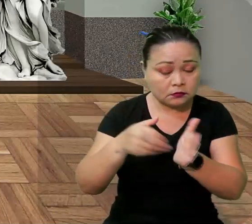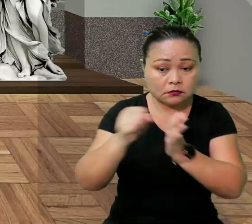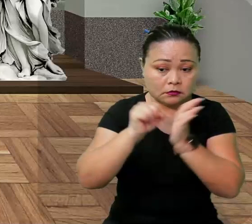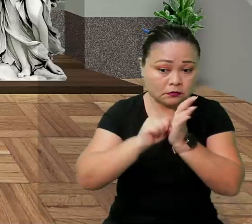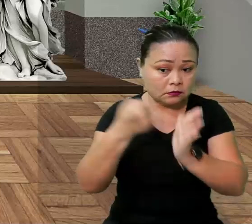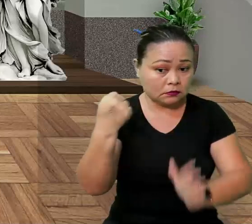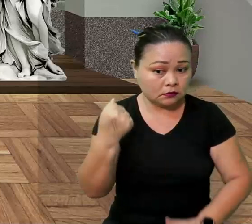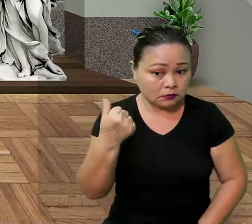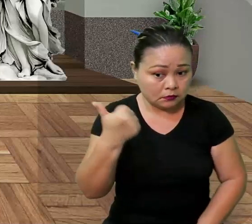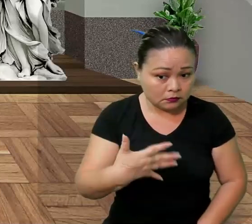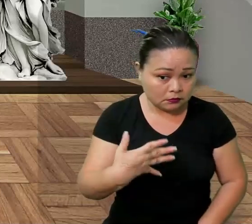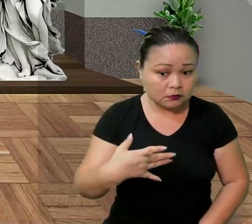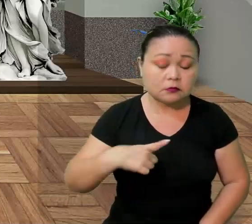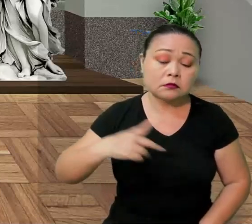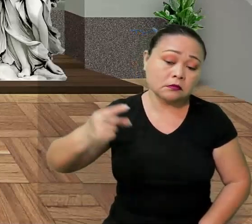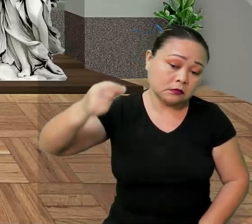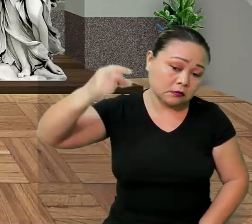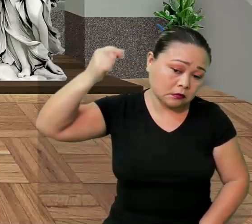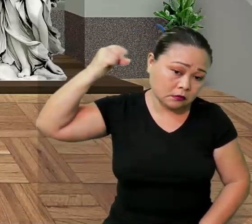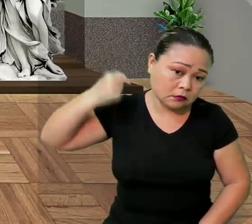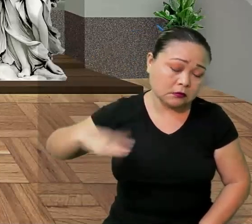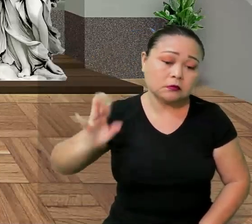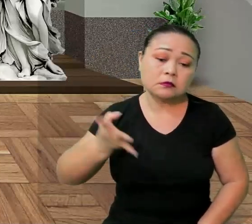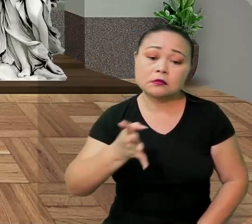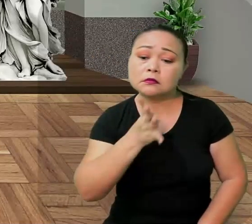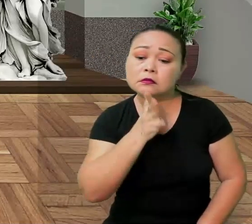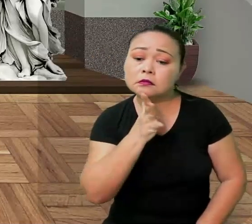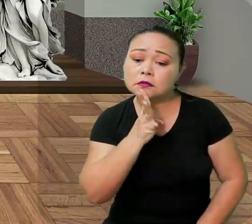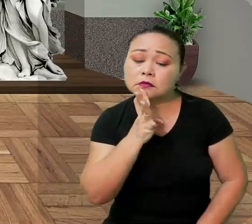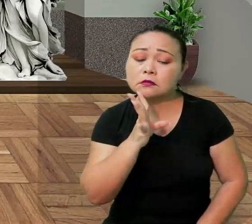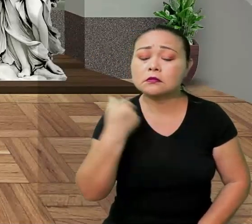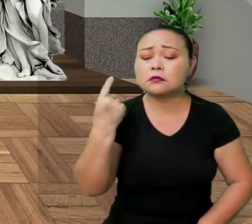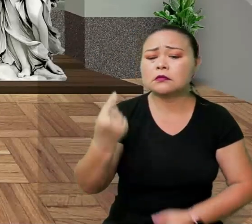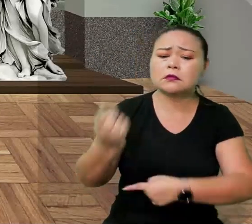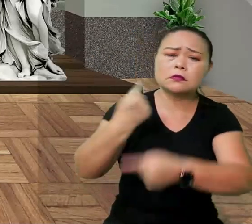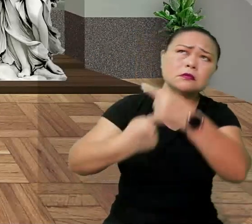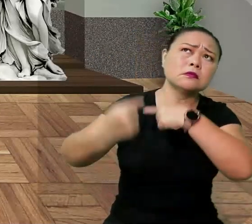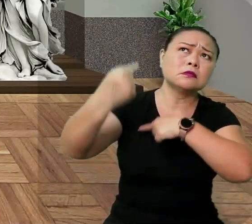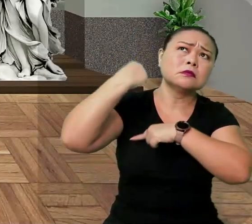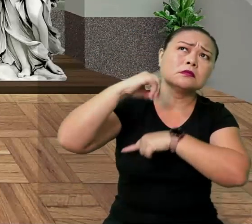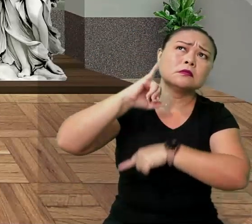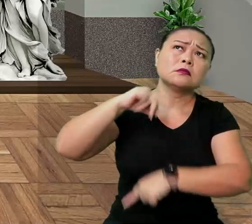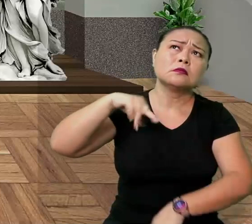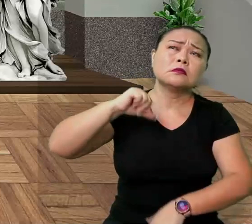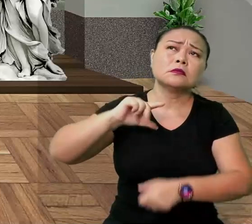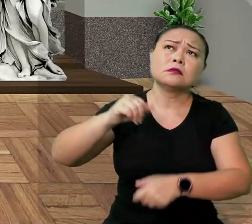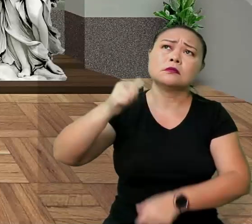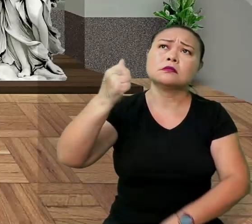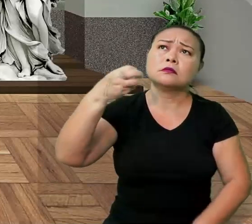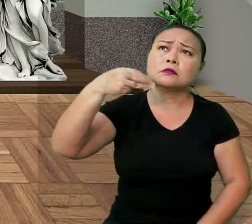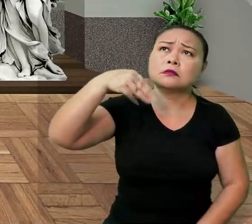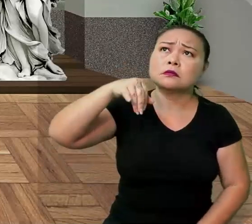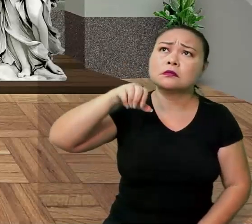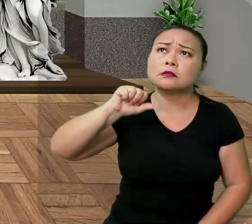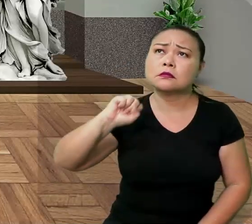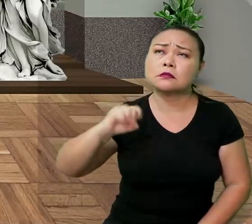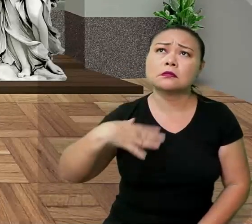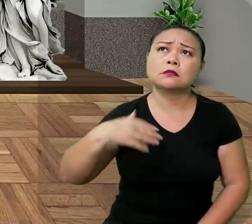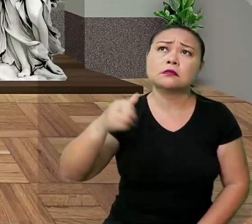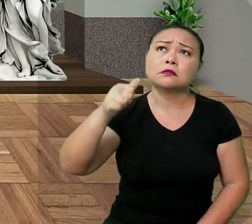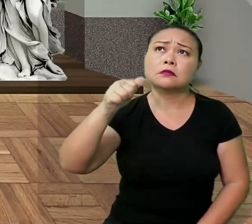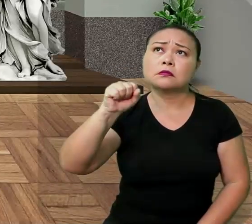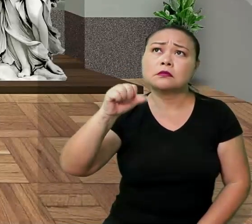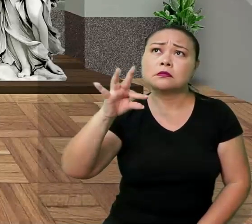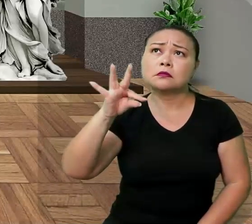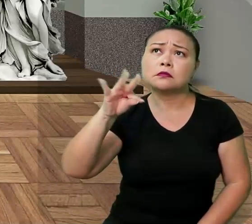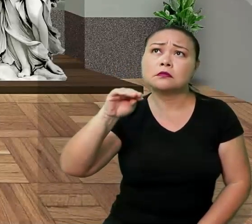XIV. Muito tempo. Então, conhecer a origem dos incas, dos maias e dos astecas acaba